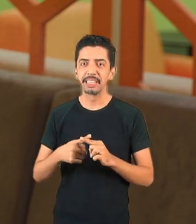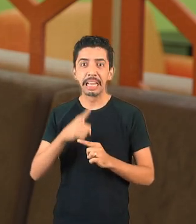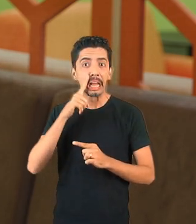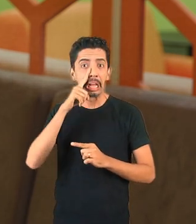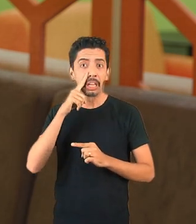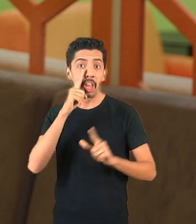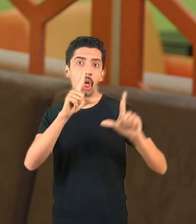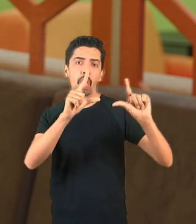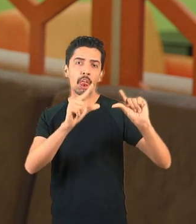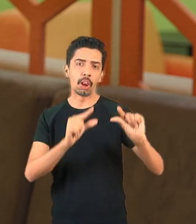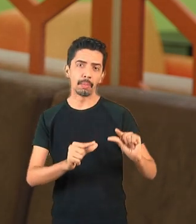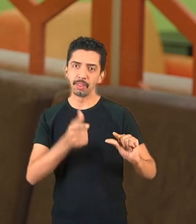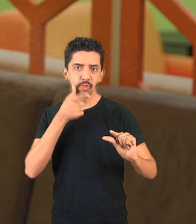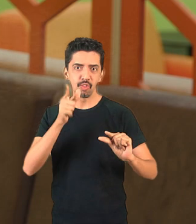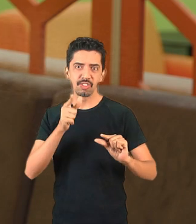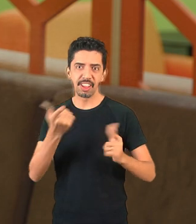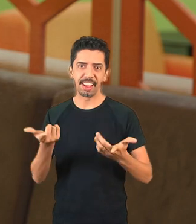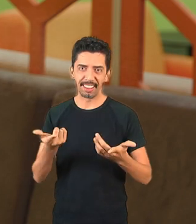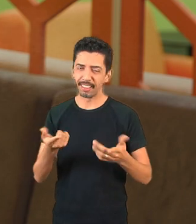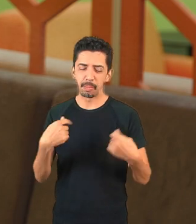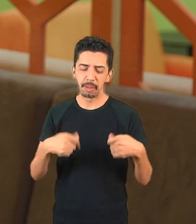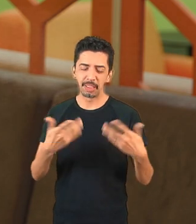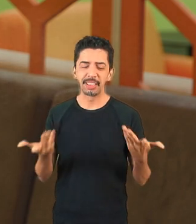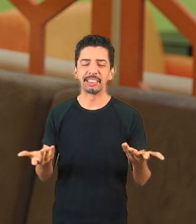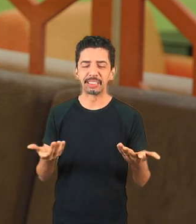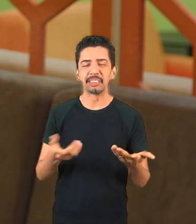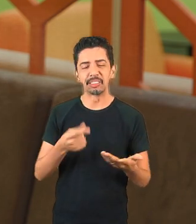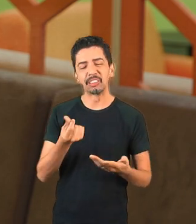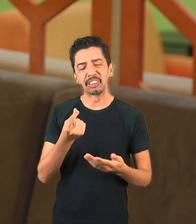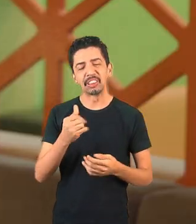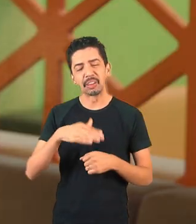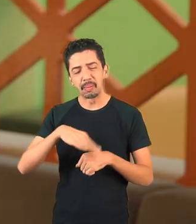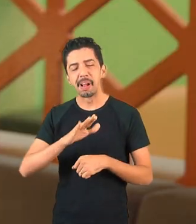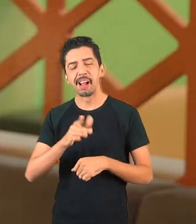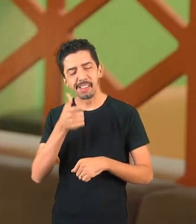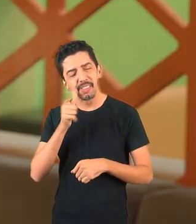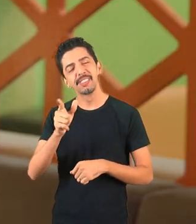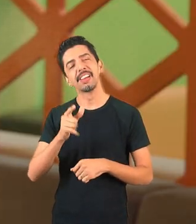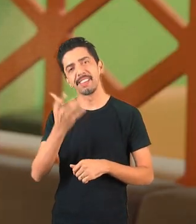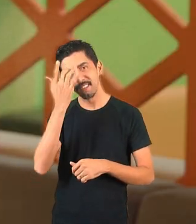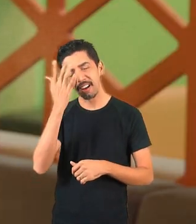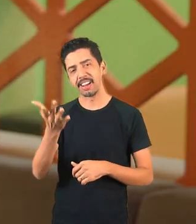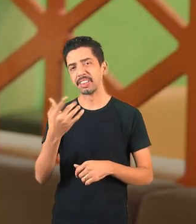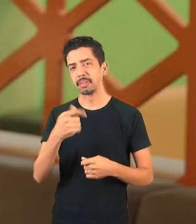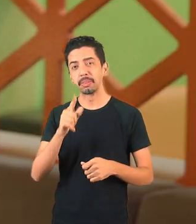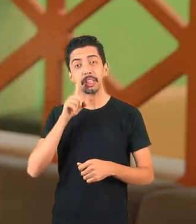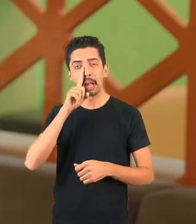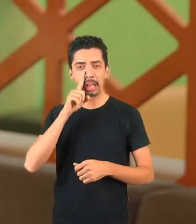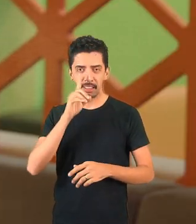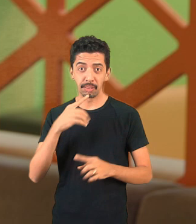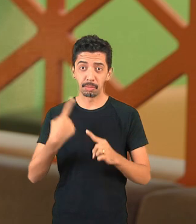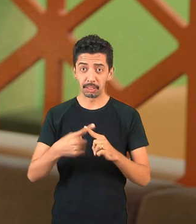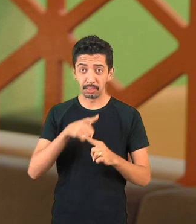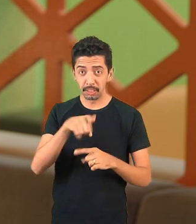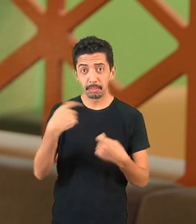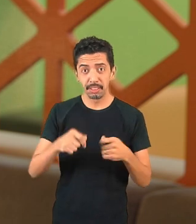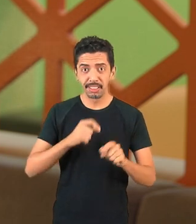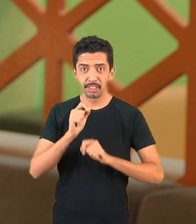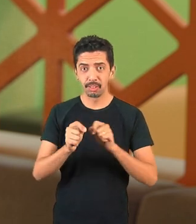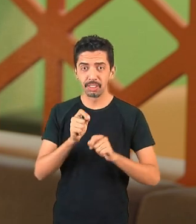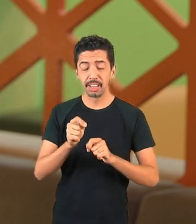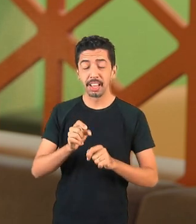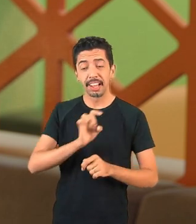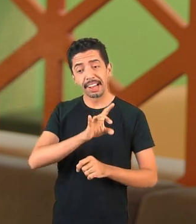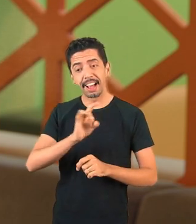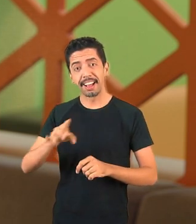ganhar mais dinheiro. O importante nesse momento é você entender que para cada atitude de investir,